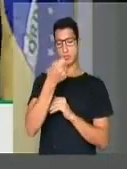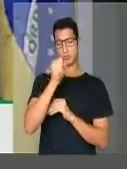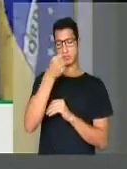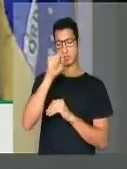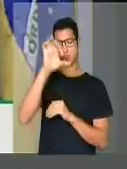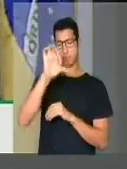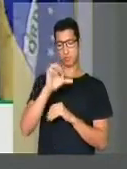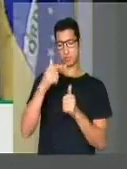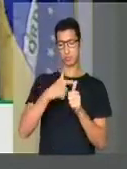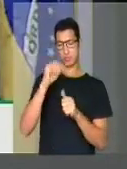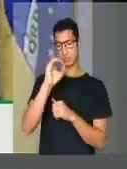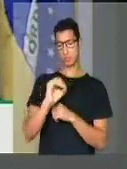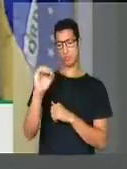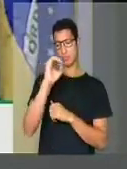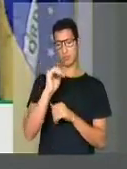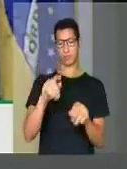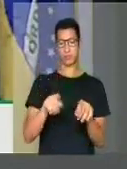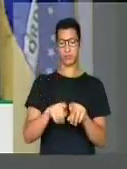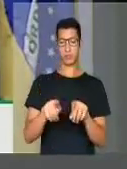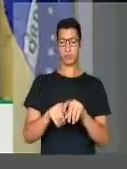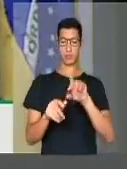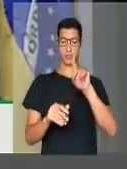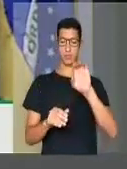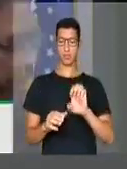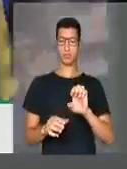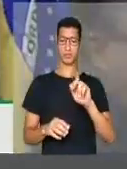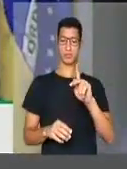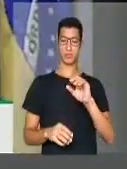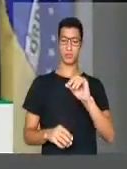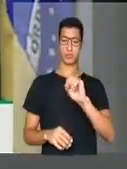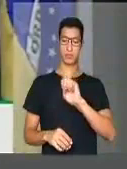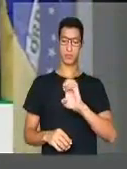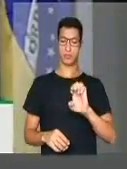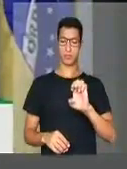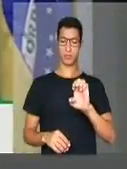1º de outubro, e de posse,